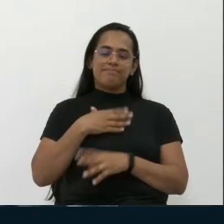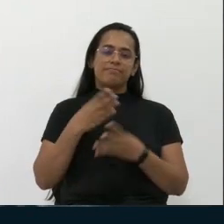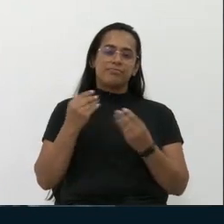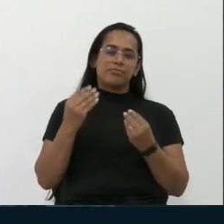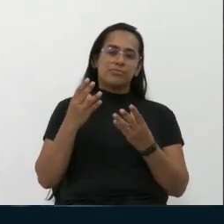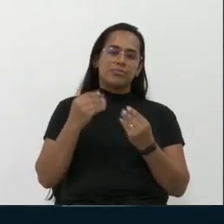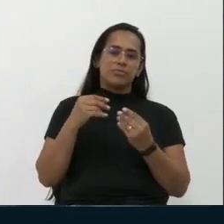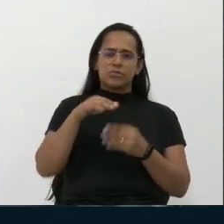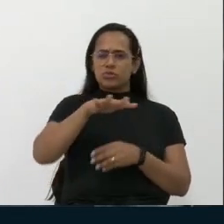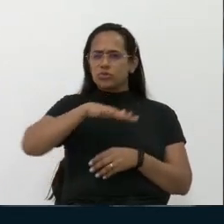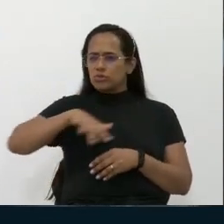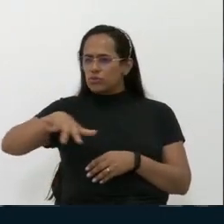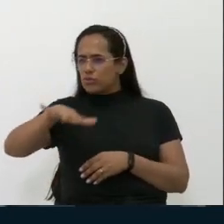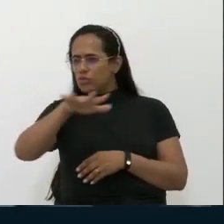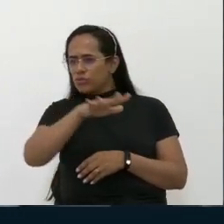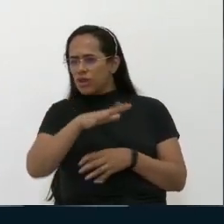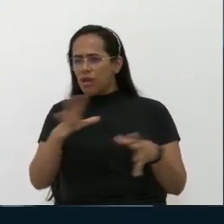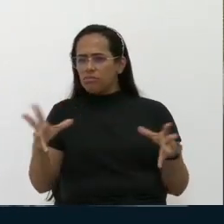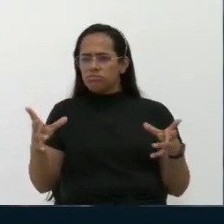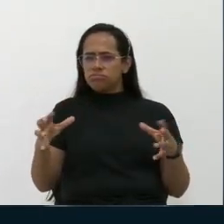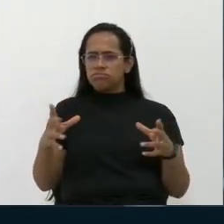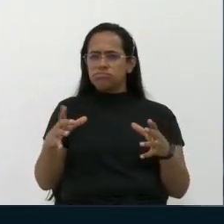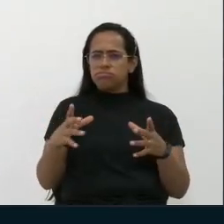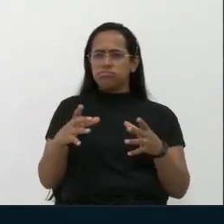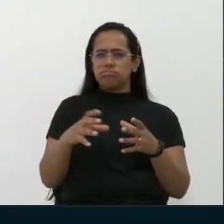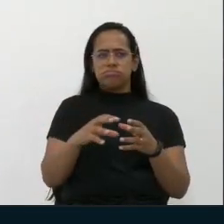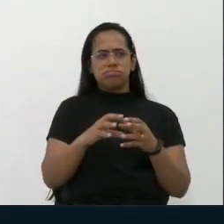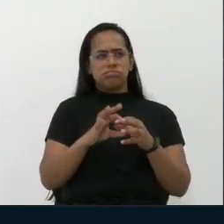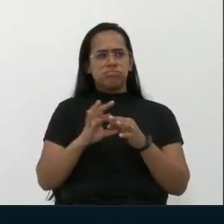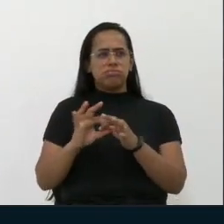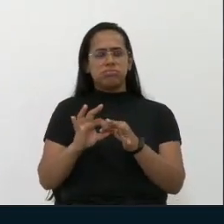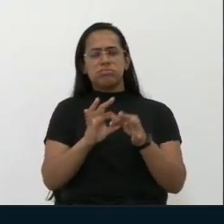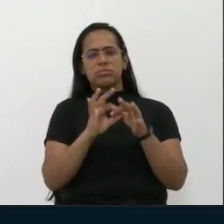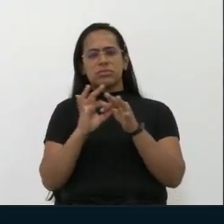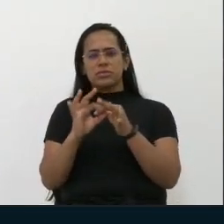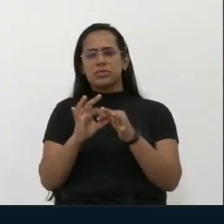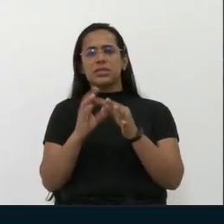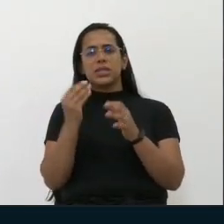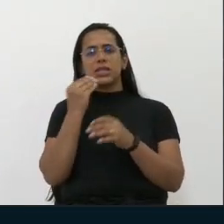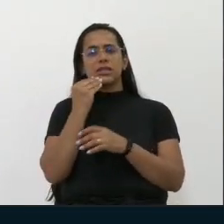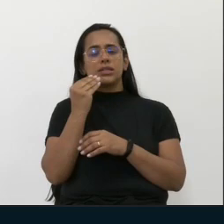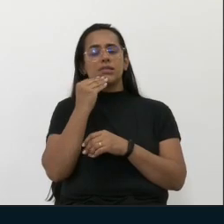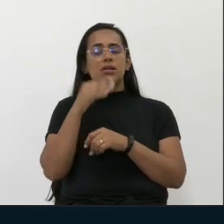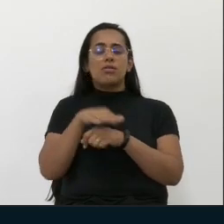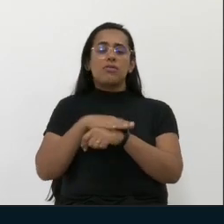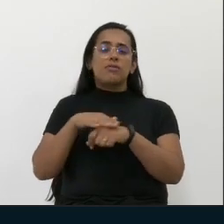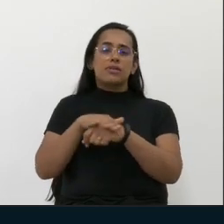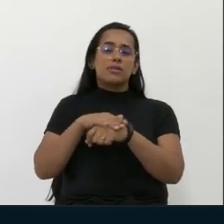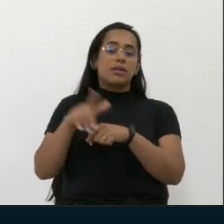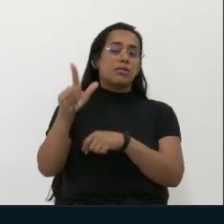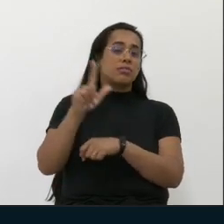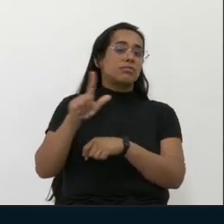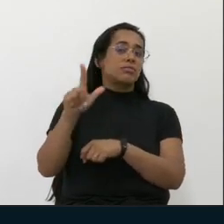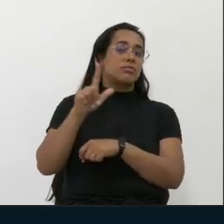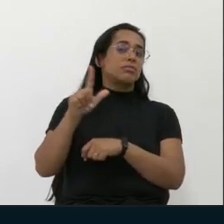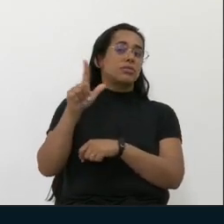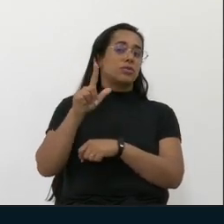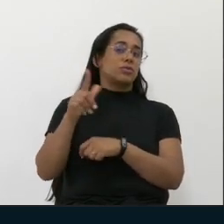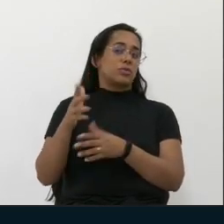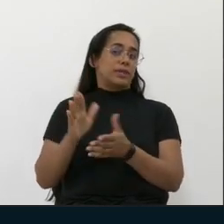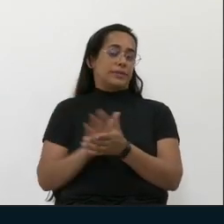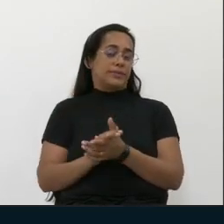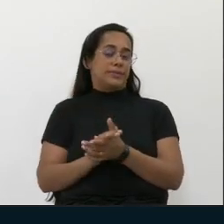com o presidente, né? Principalmente o nosso prefeito Guti, para que a gente conseguisse uma verba